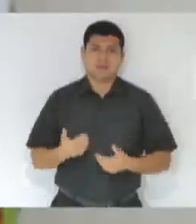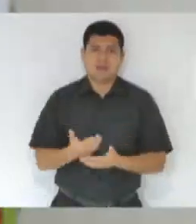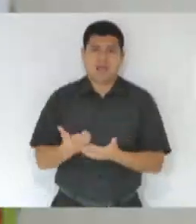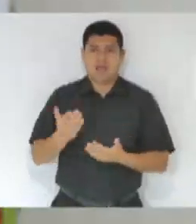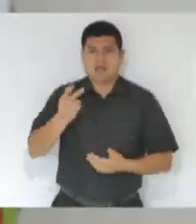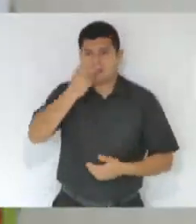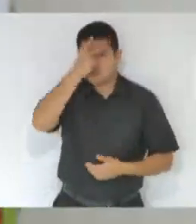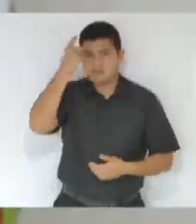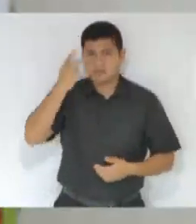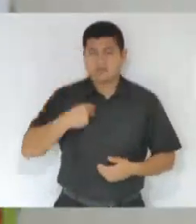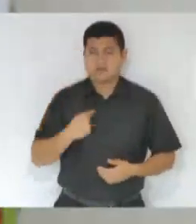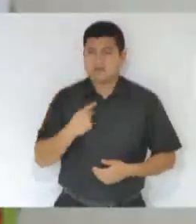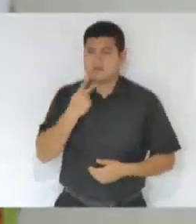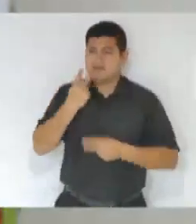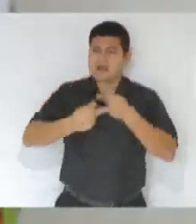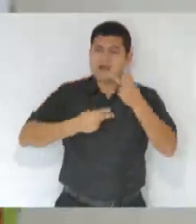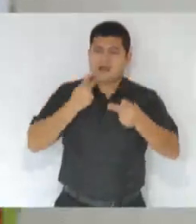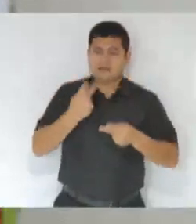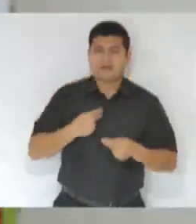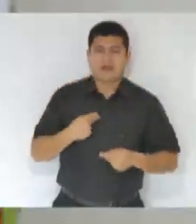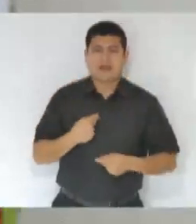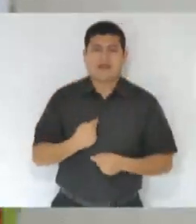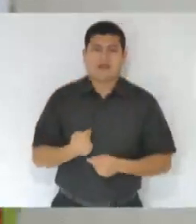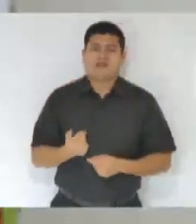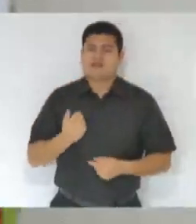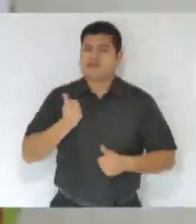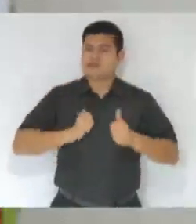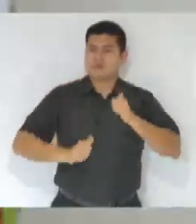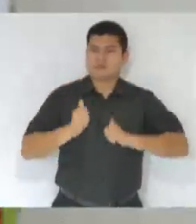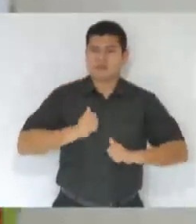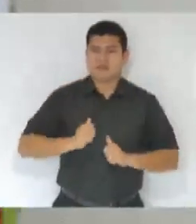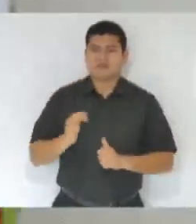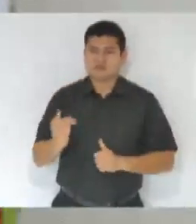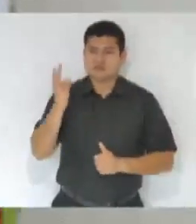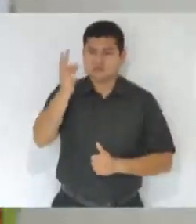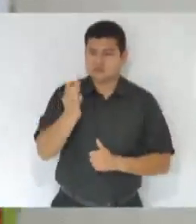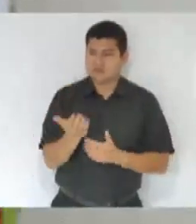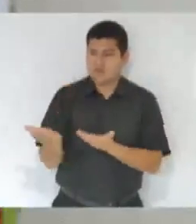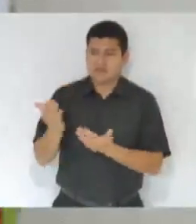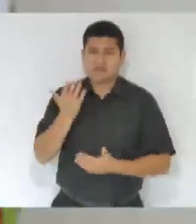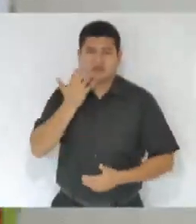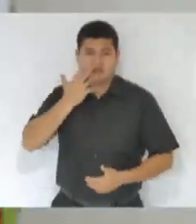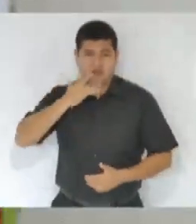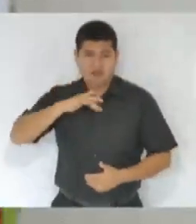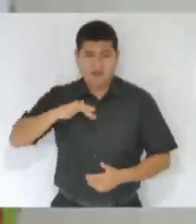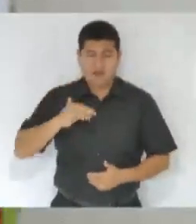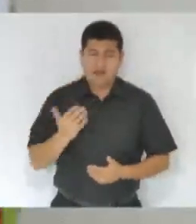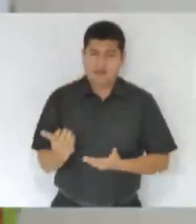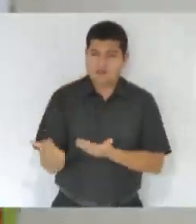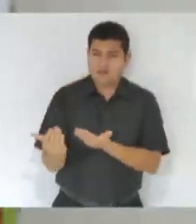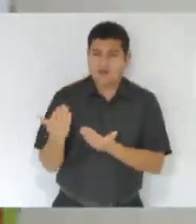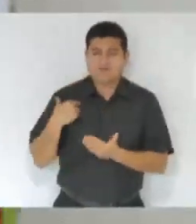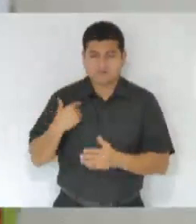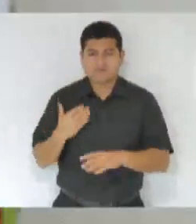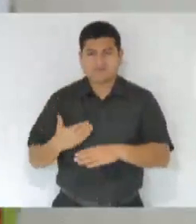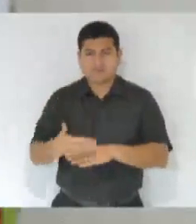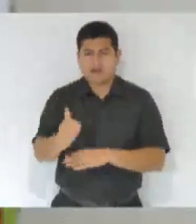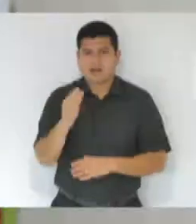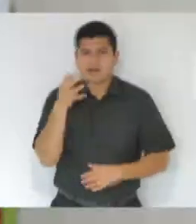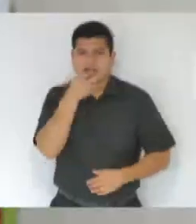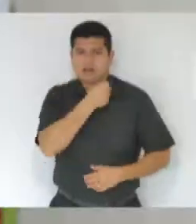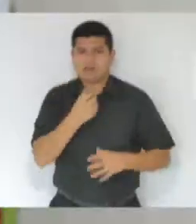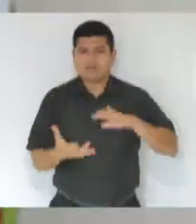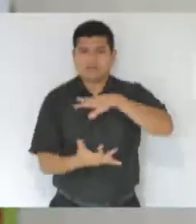jovens vão salvar o mundo, mas não vamos fazê-lo. Simplesmente não há tempo suficiente